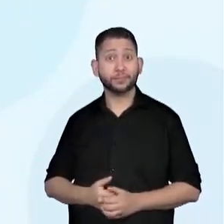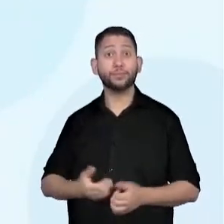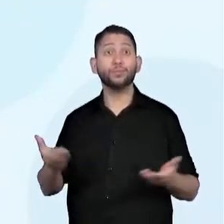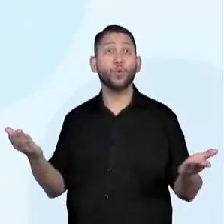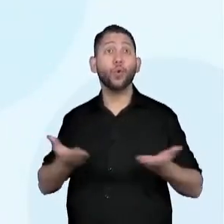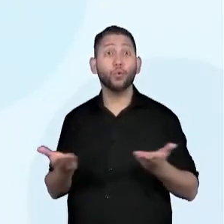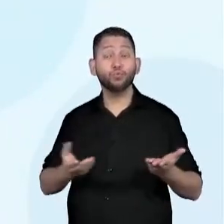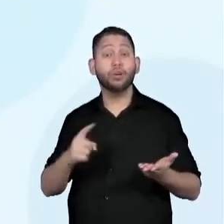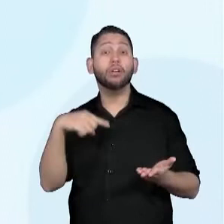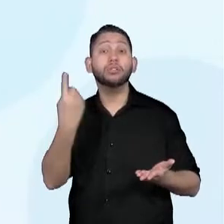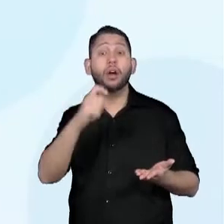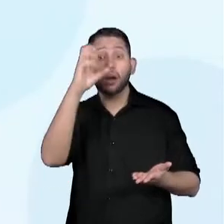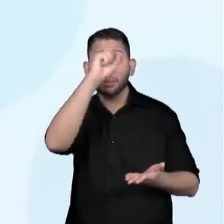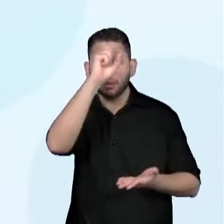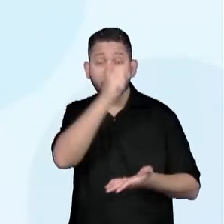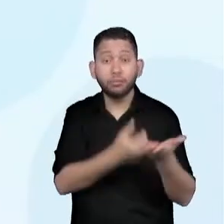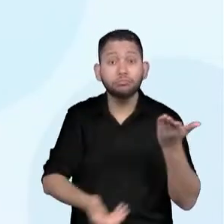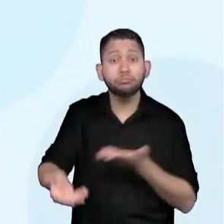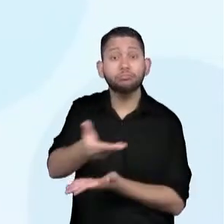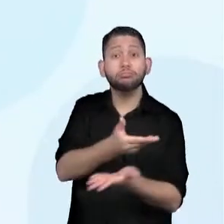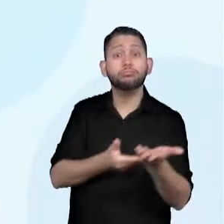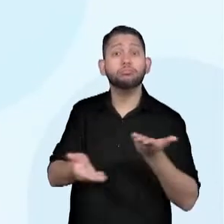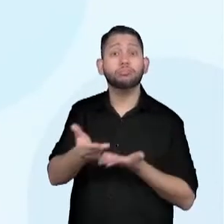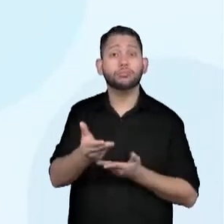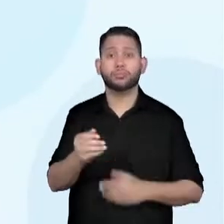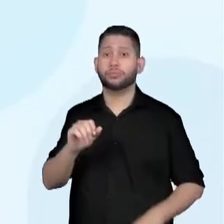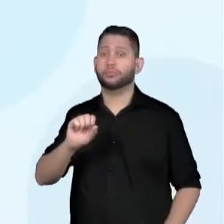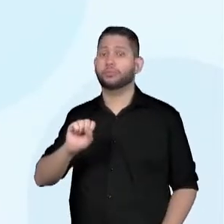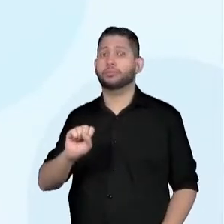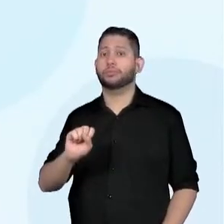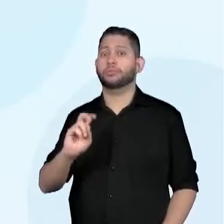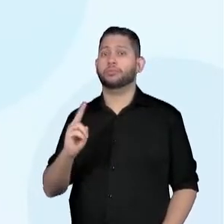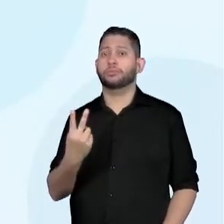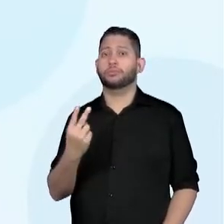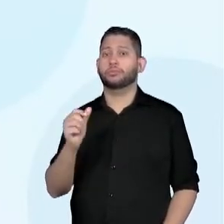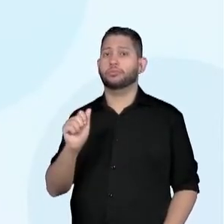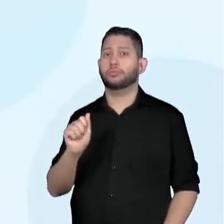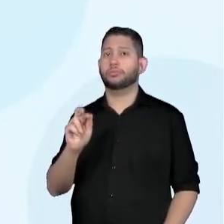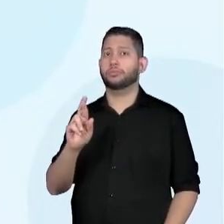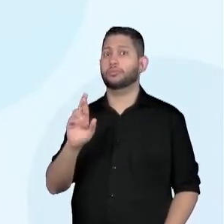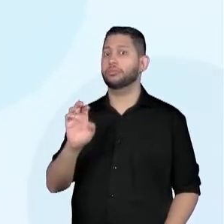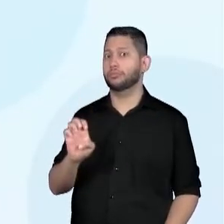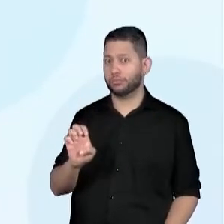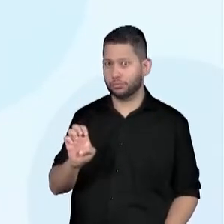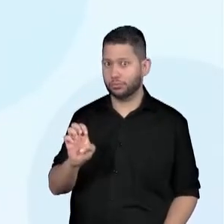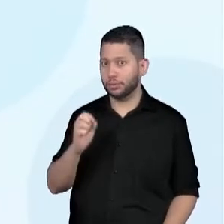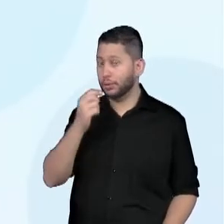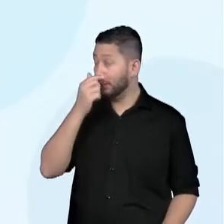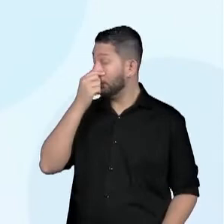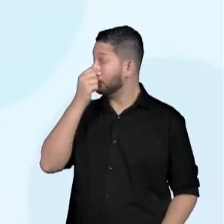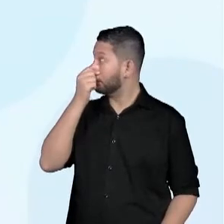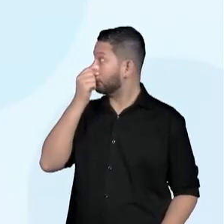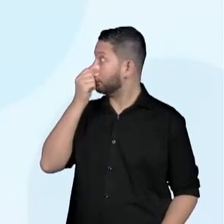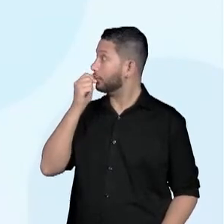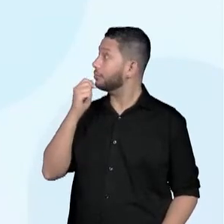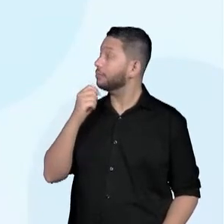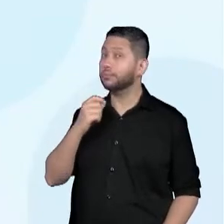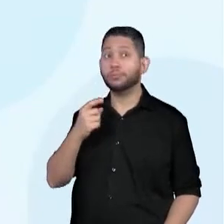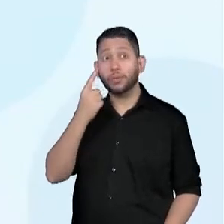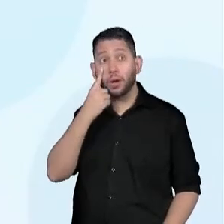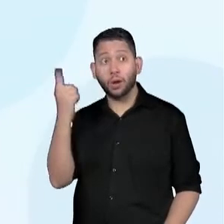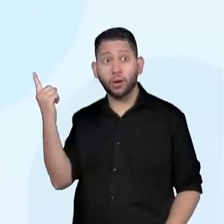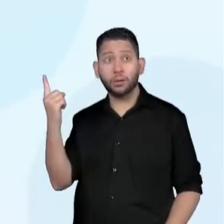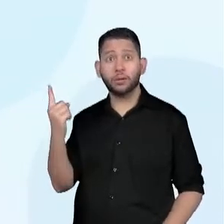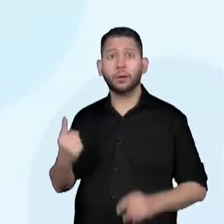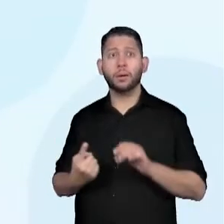today? O que nós vamos compartilhar na aula de hoje? Olha lá, park,